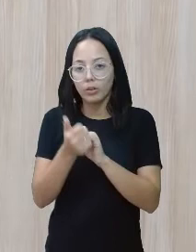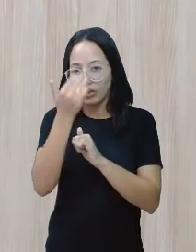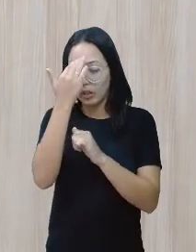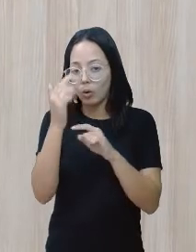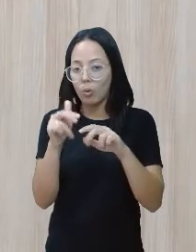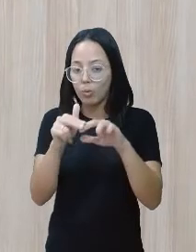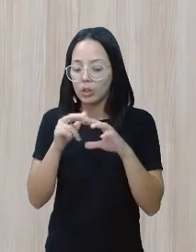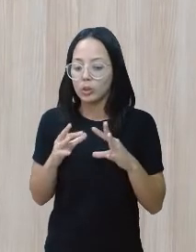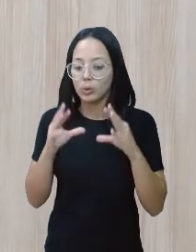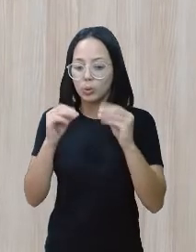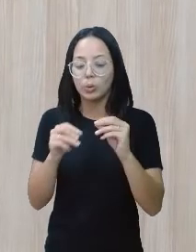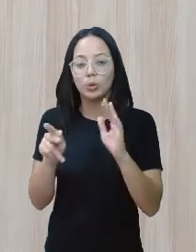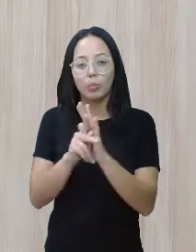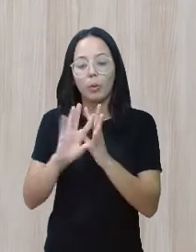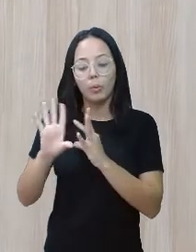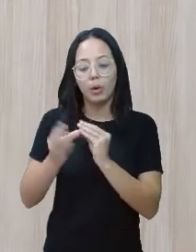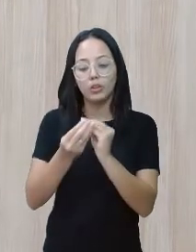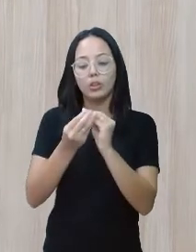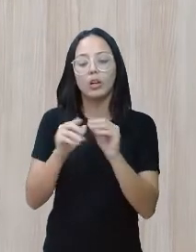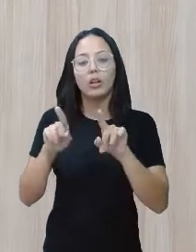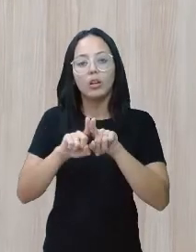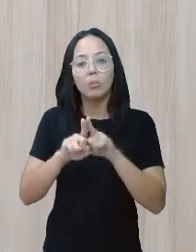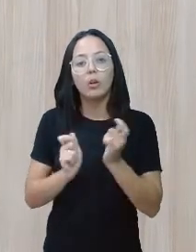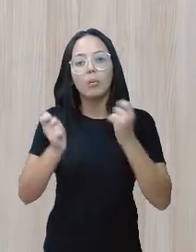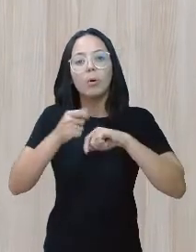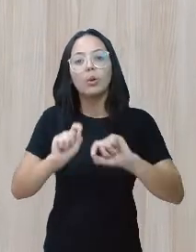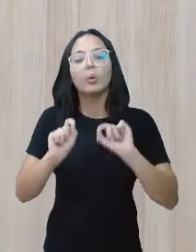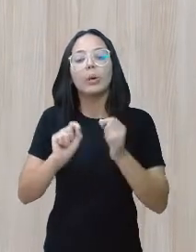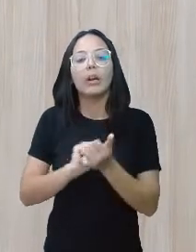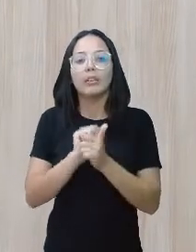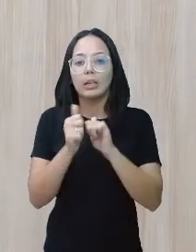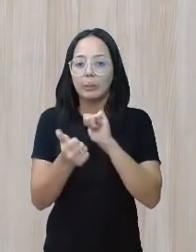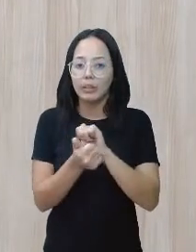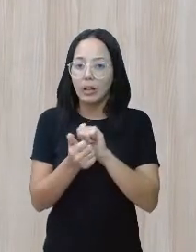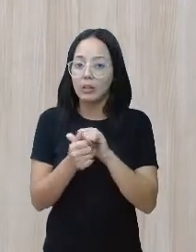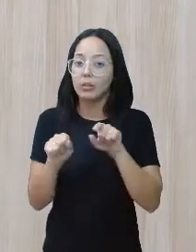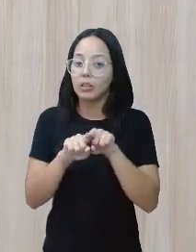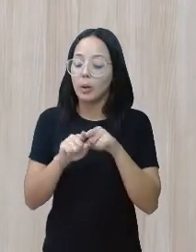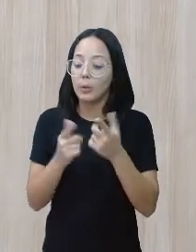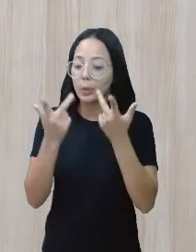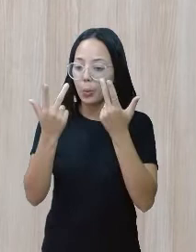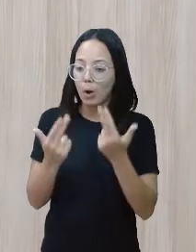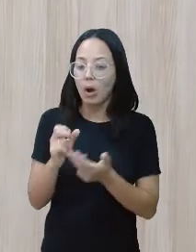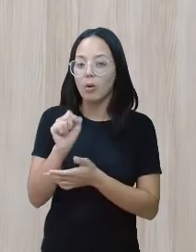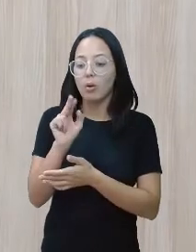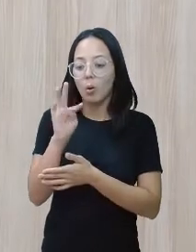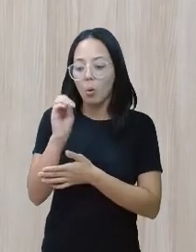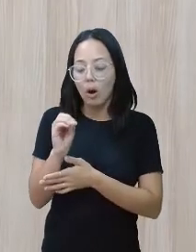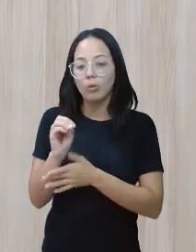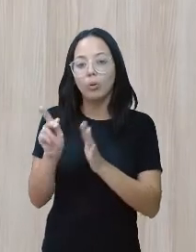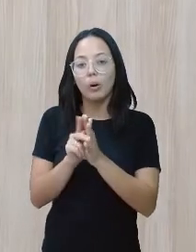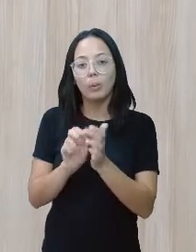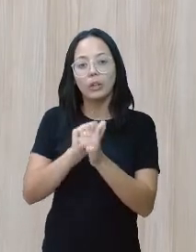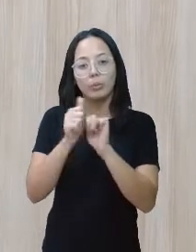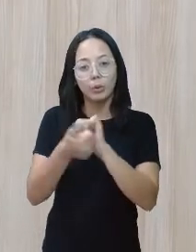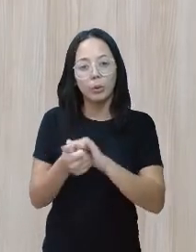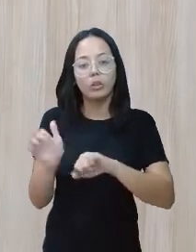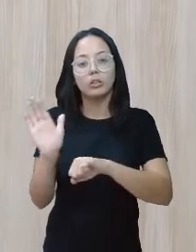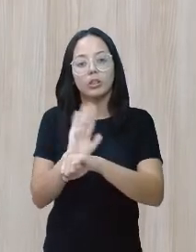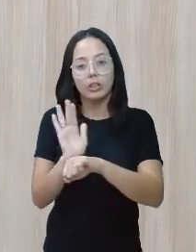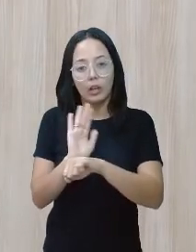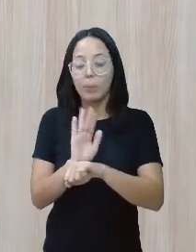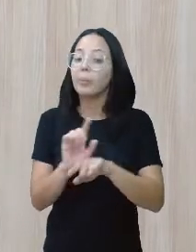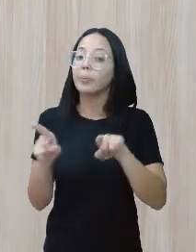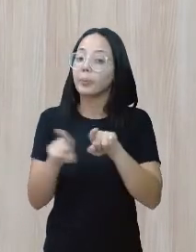as plataformas artísticas, né, e podem ser adaptáveis. Da mesma forma que o Auto da Compadecida se adaptou ao cinema, um